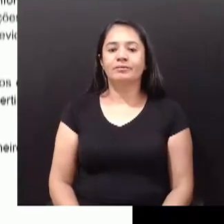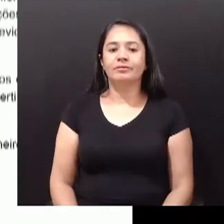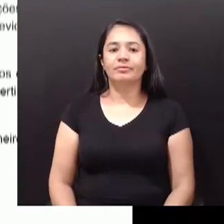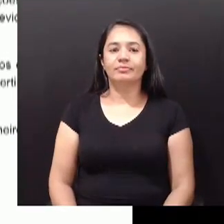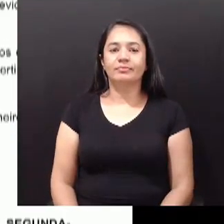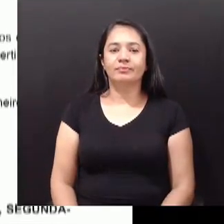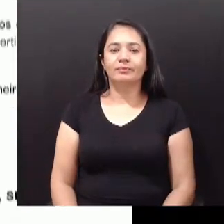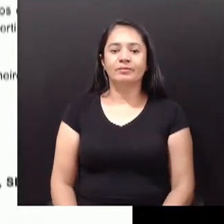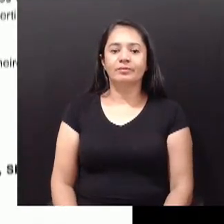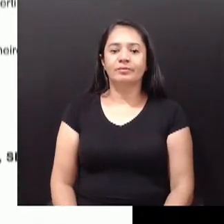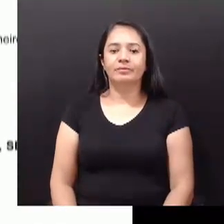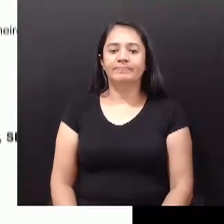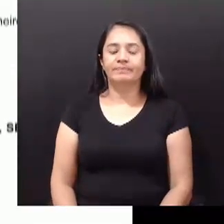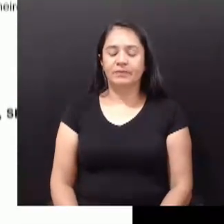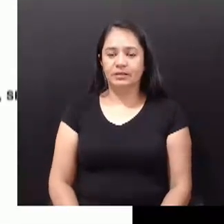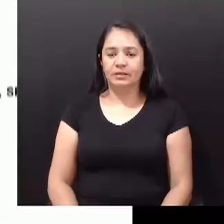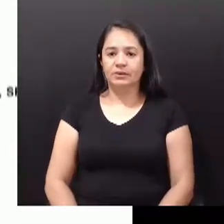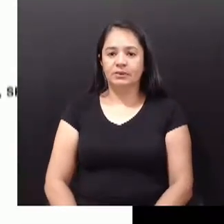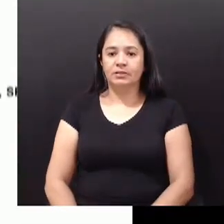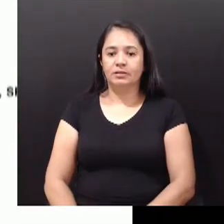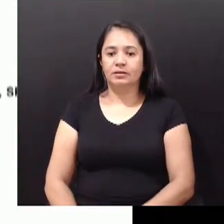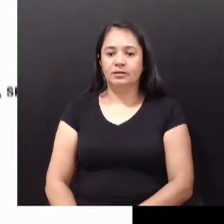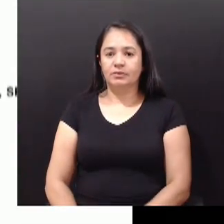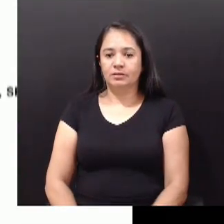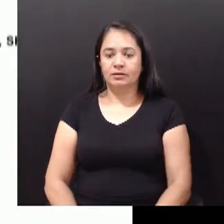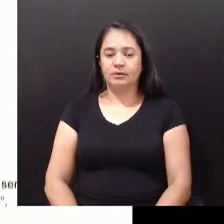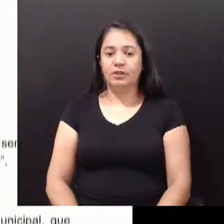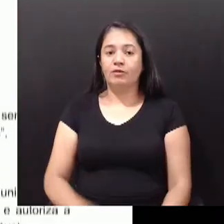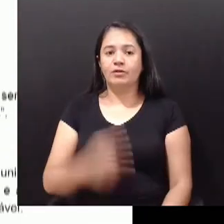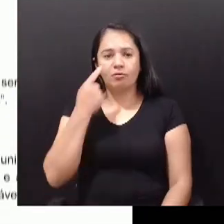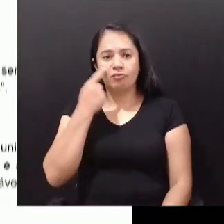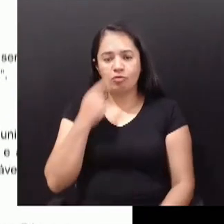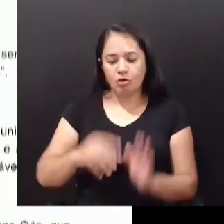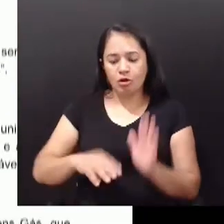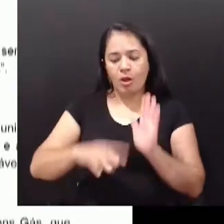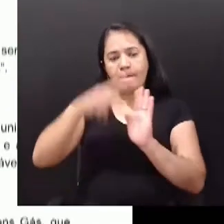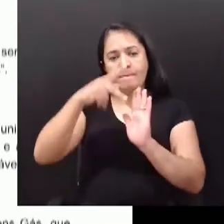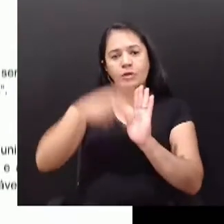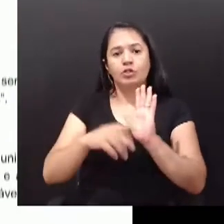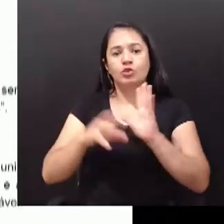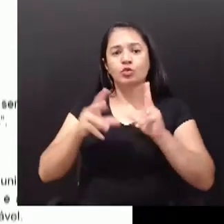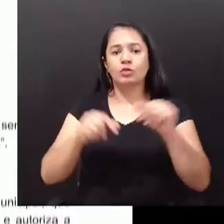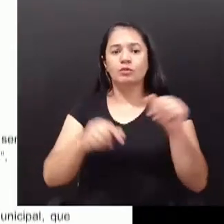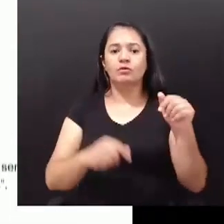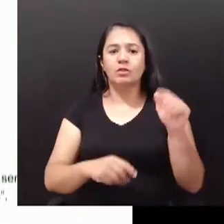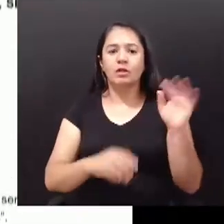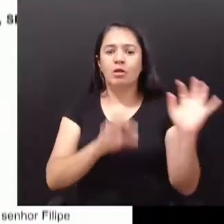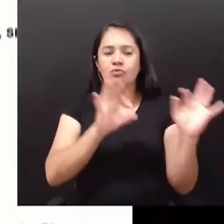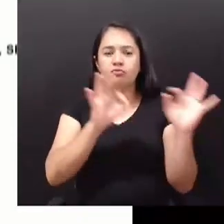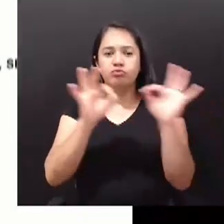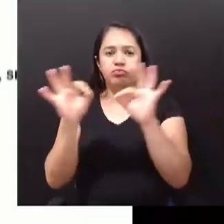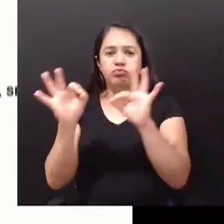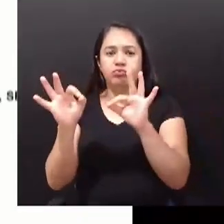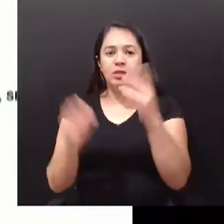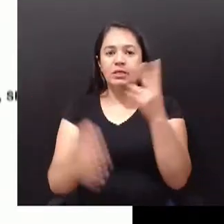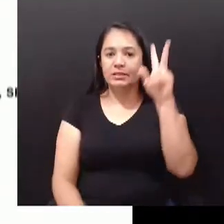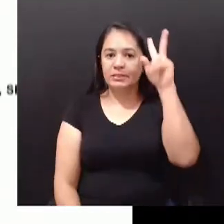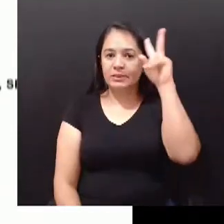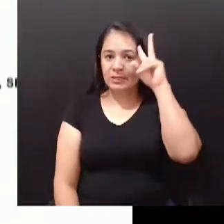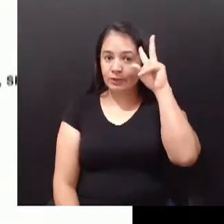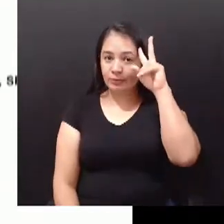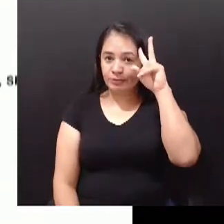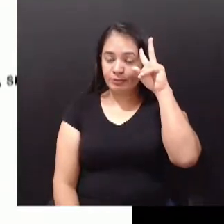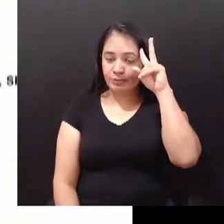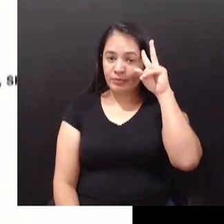campinas.sp.leg.br. E olha só, aqui você confere todos os projetos que serão discutidos e votados nesta segunda-feira. Entre